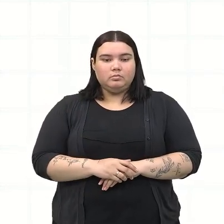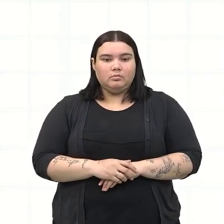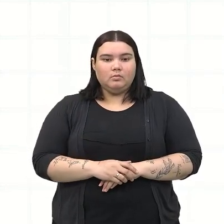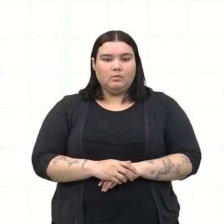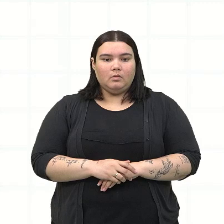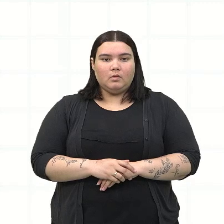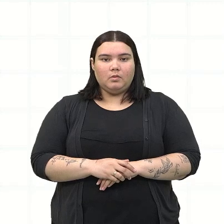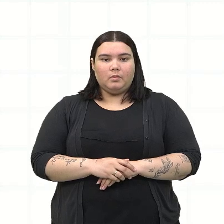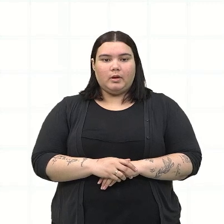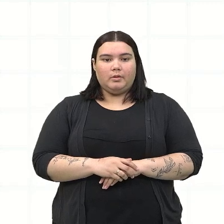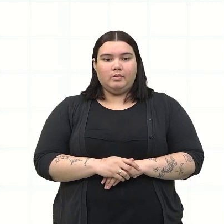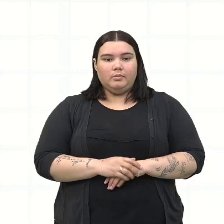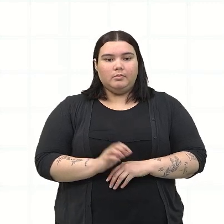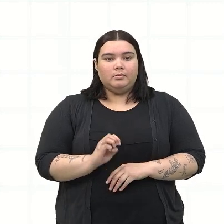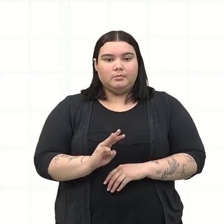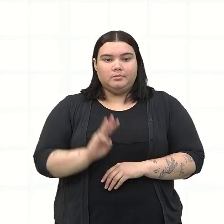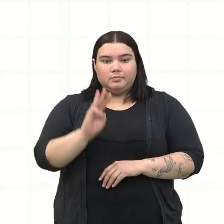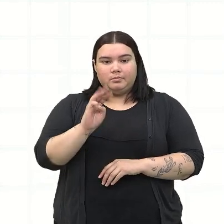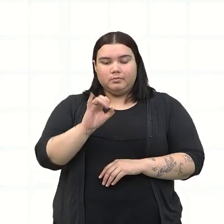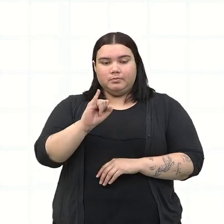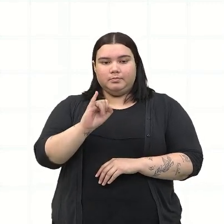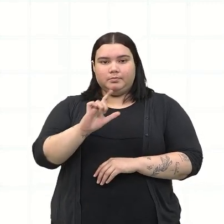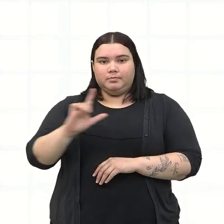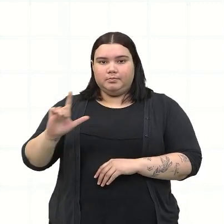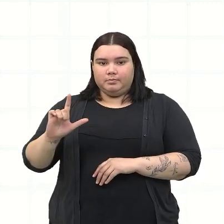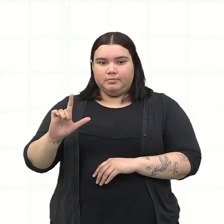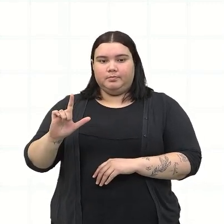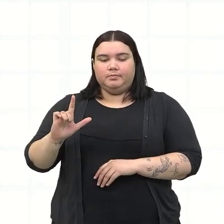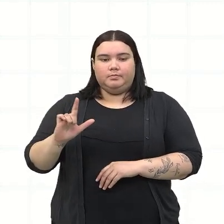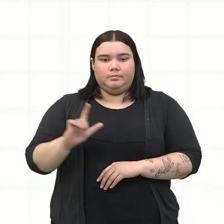Depois do sujeito vem o will,